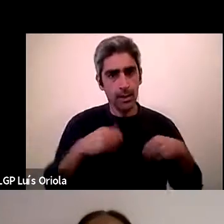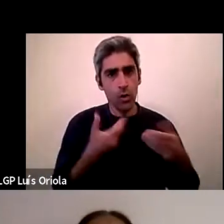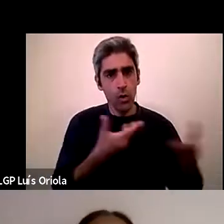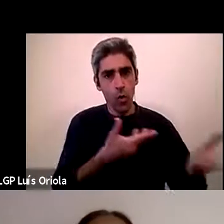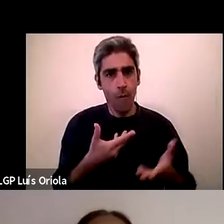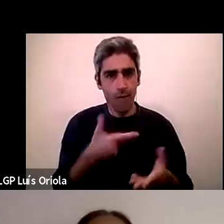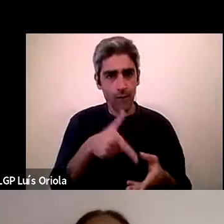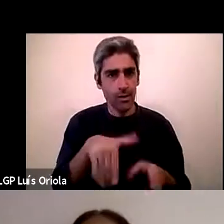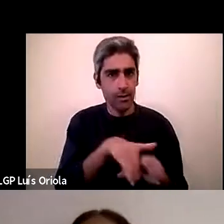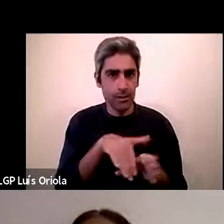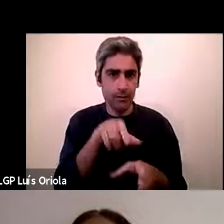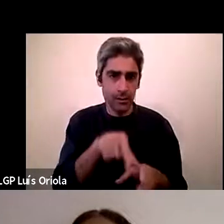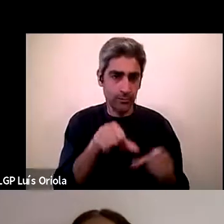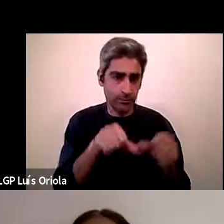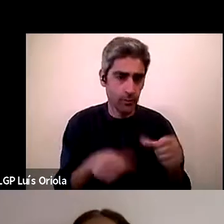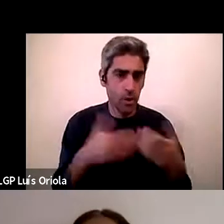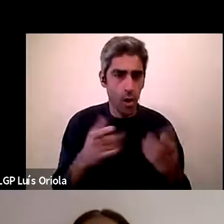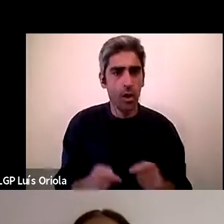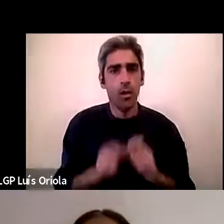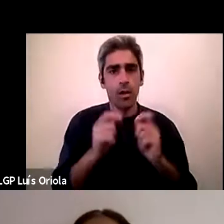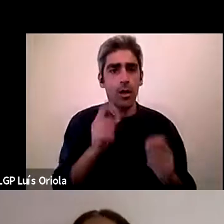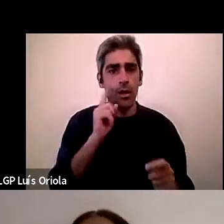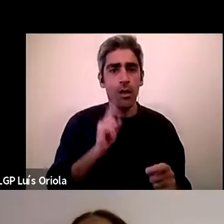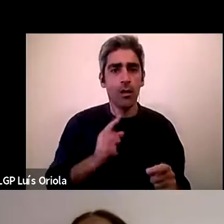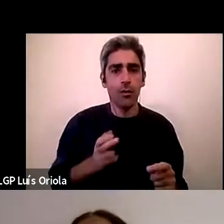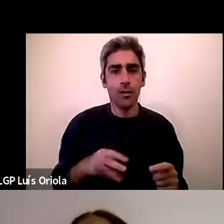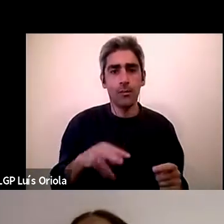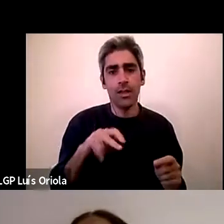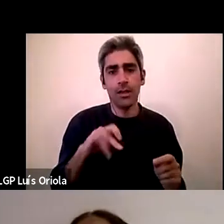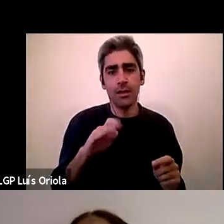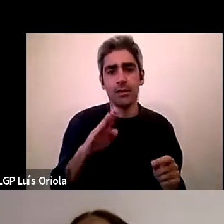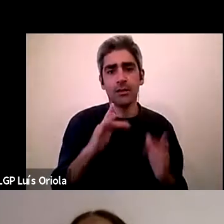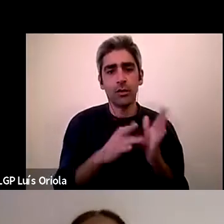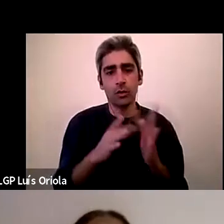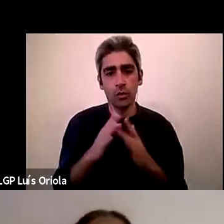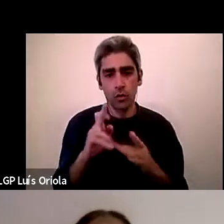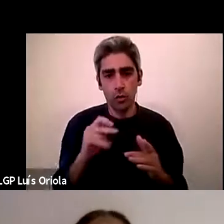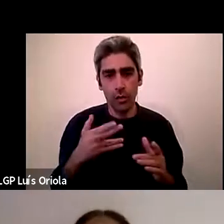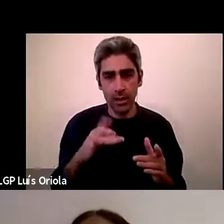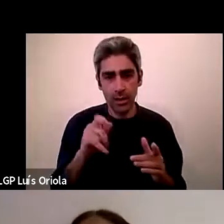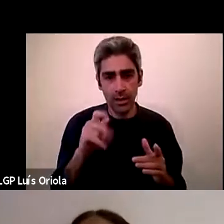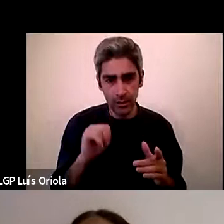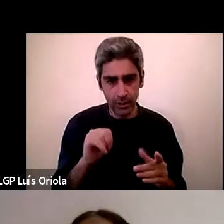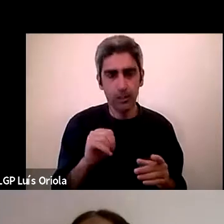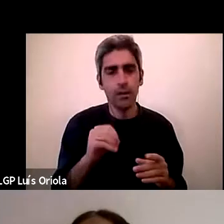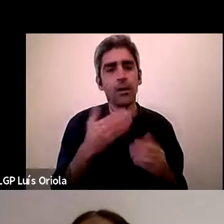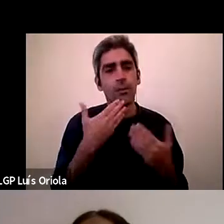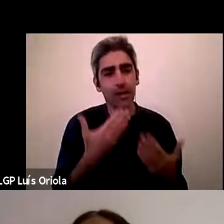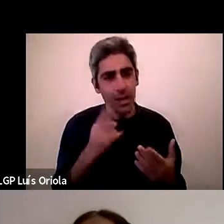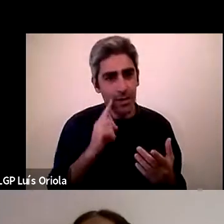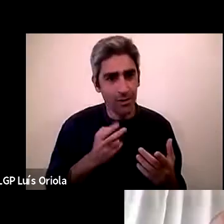para esta sessão. Passo então a palavra à doutora Maria de Jesus Rodrigues. Muito obrigada, doutora Elsa